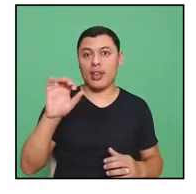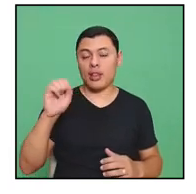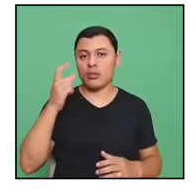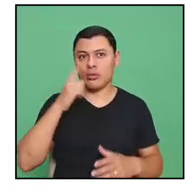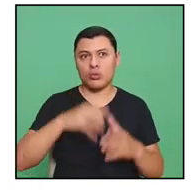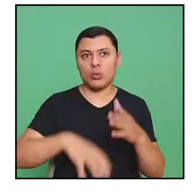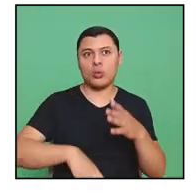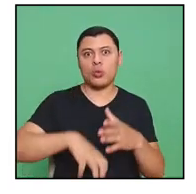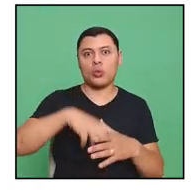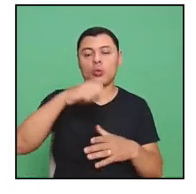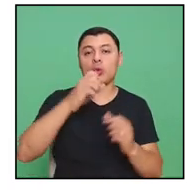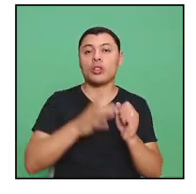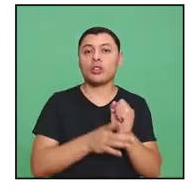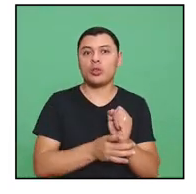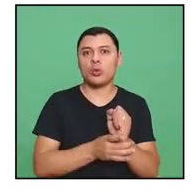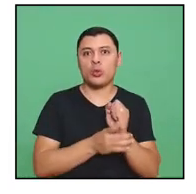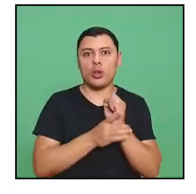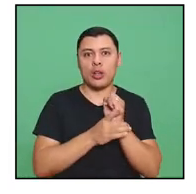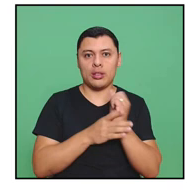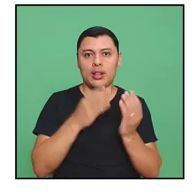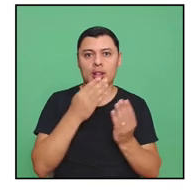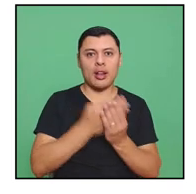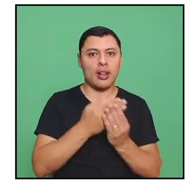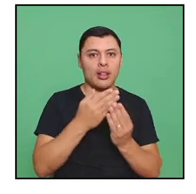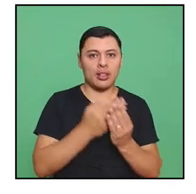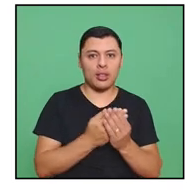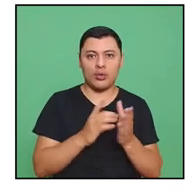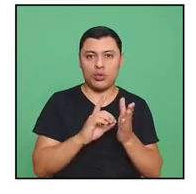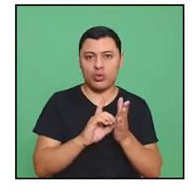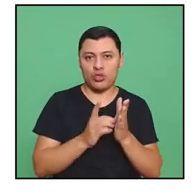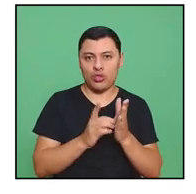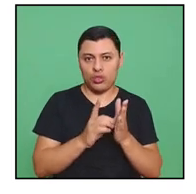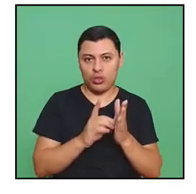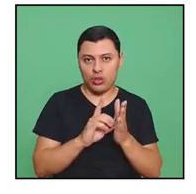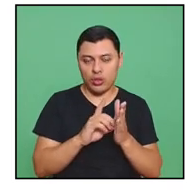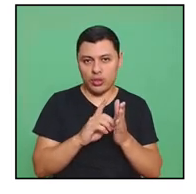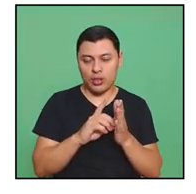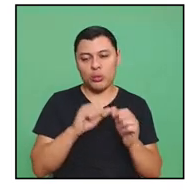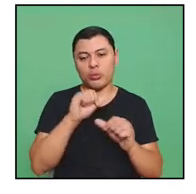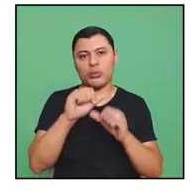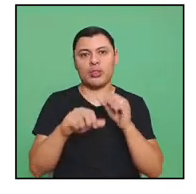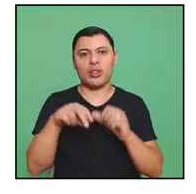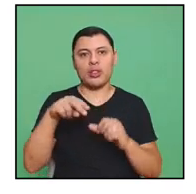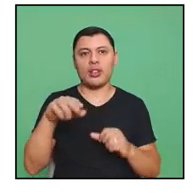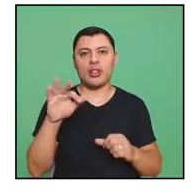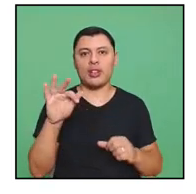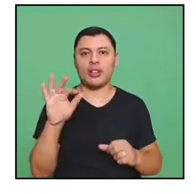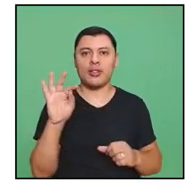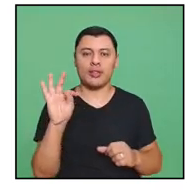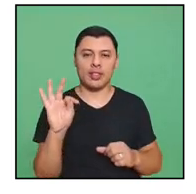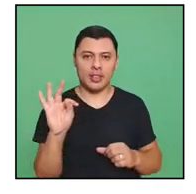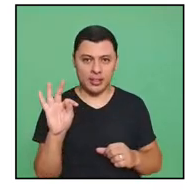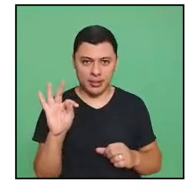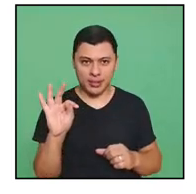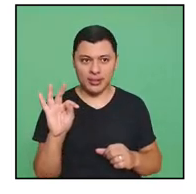segurança os arquivos digitais que viram NFTs, que é Interplanetary File